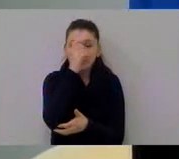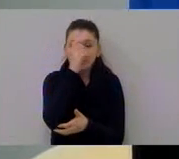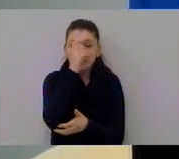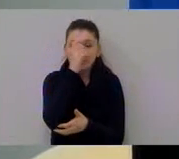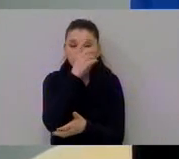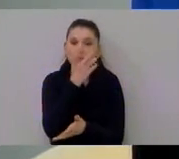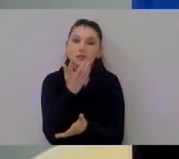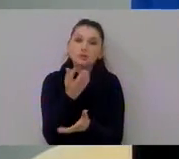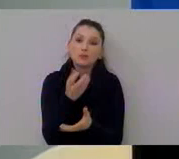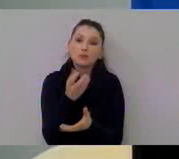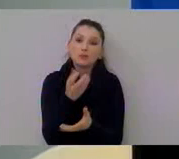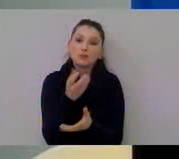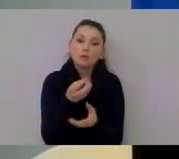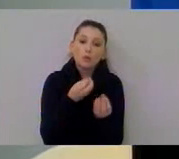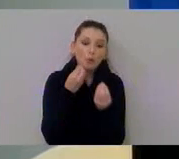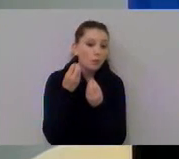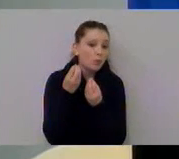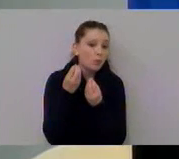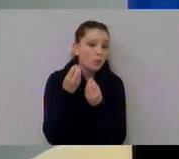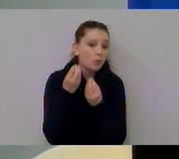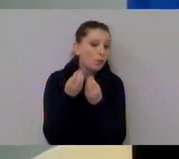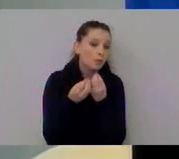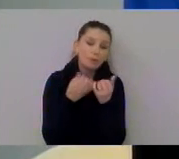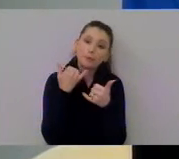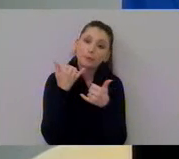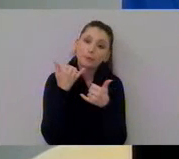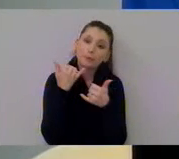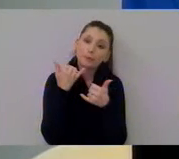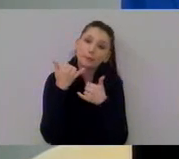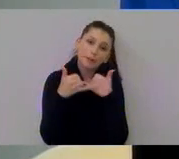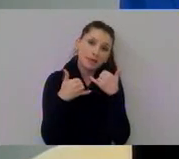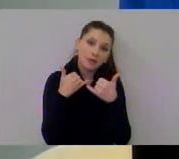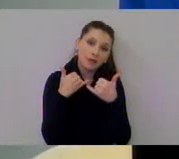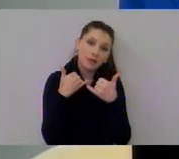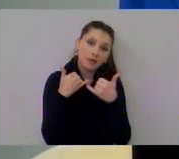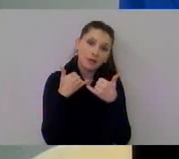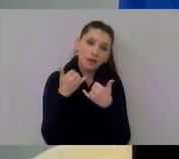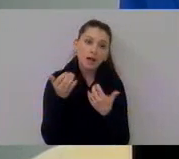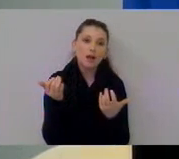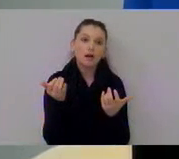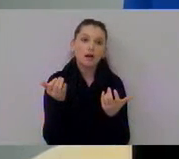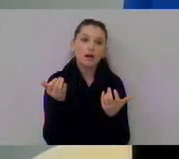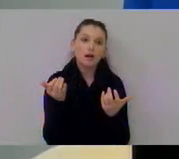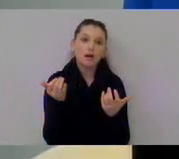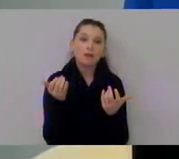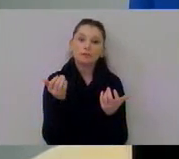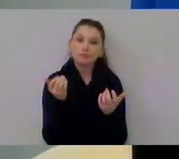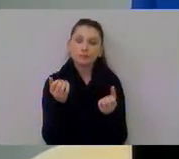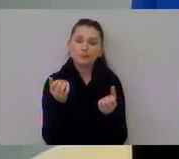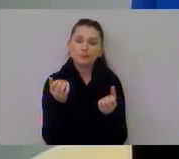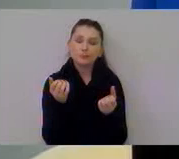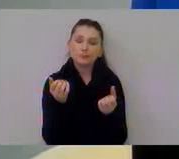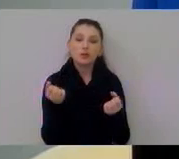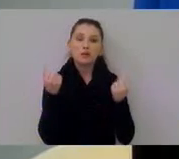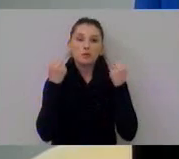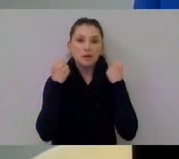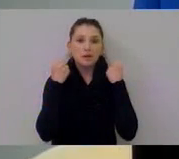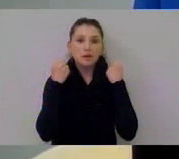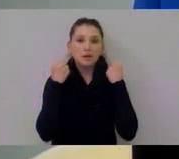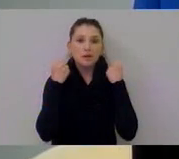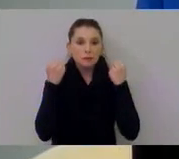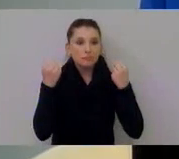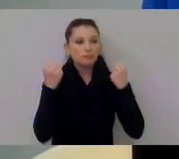praticar as aulas de educação física. E aí a gente